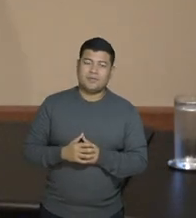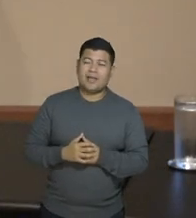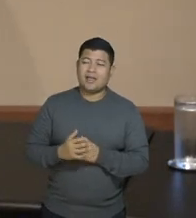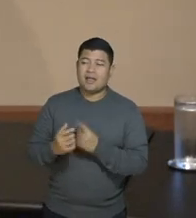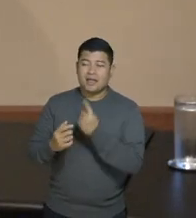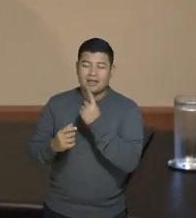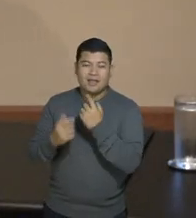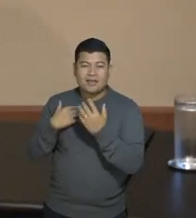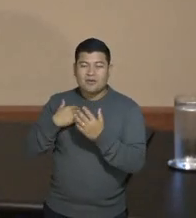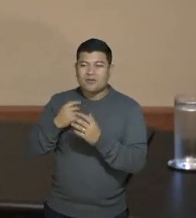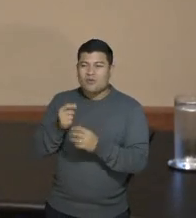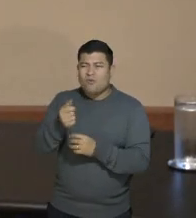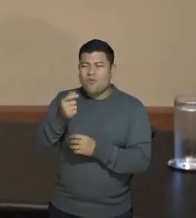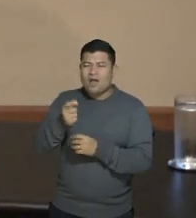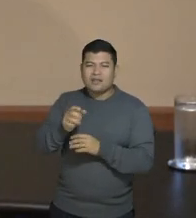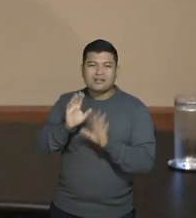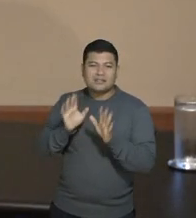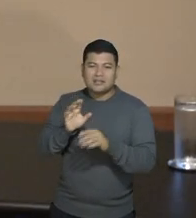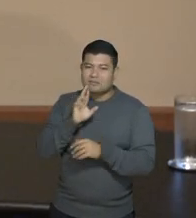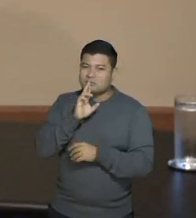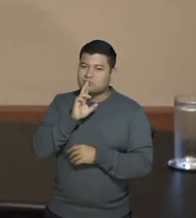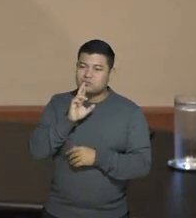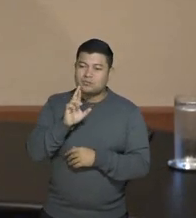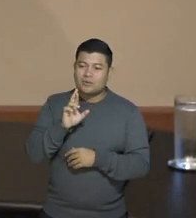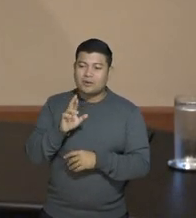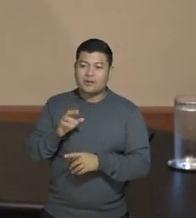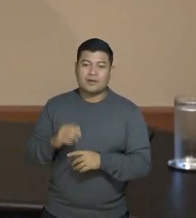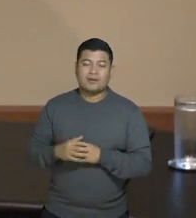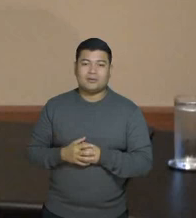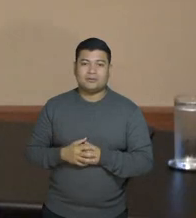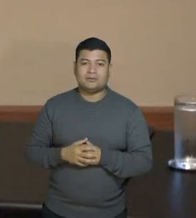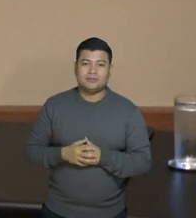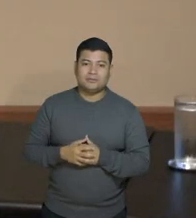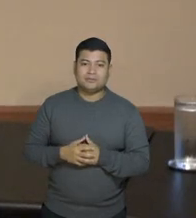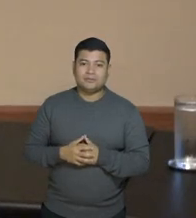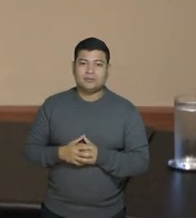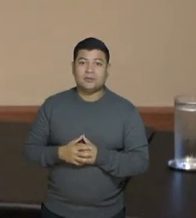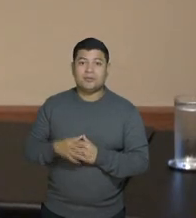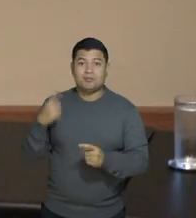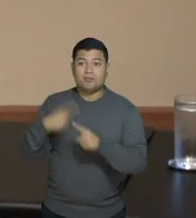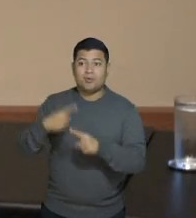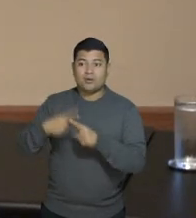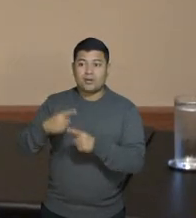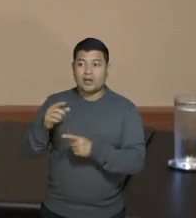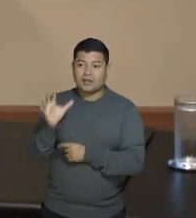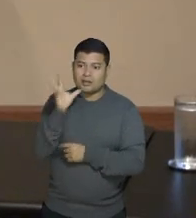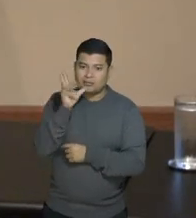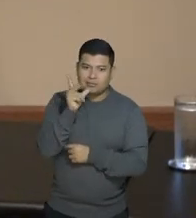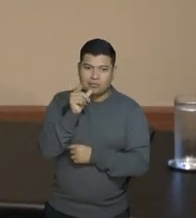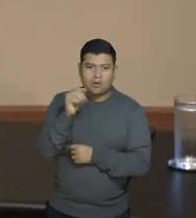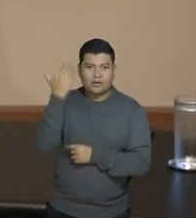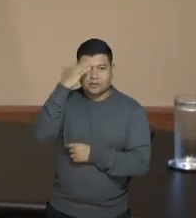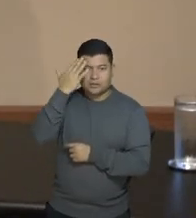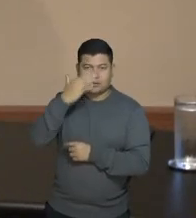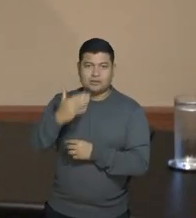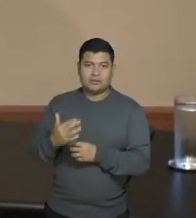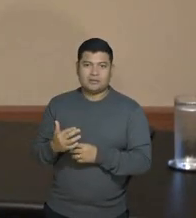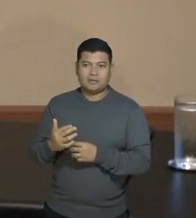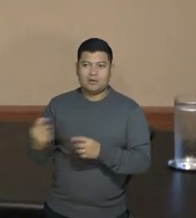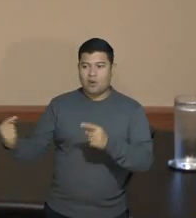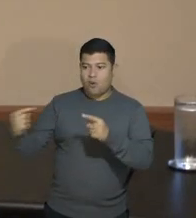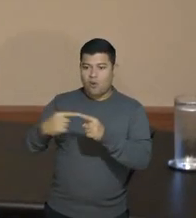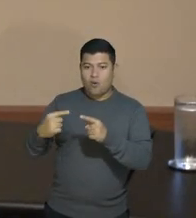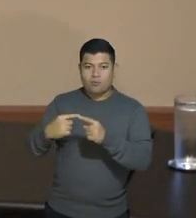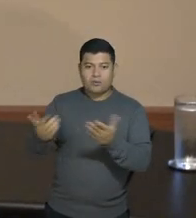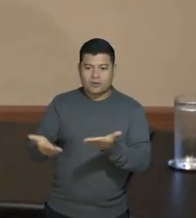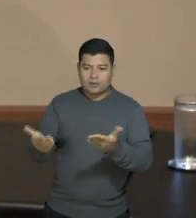vem. Porque ela demora mais até processar. O aluno está lá ouvindo o